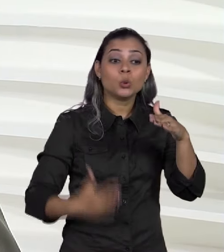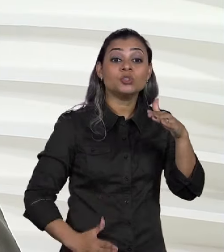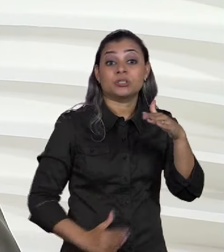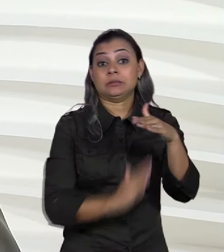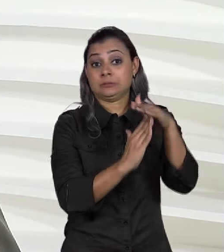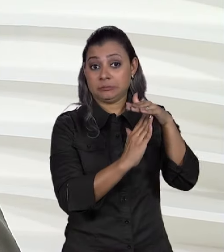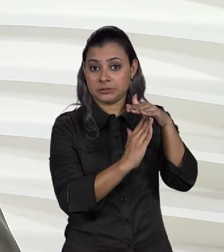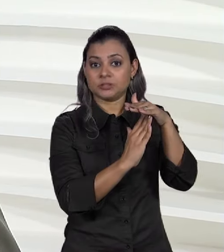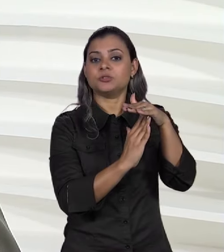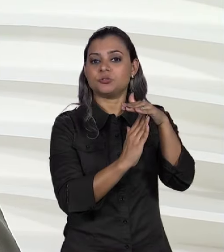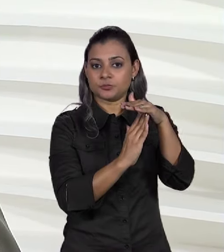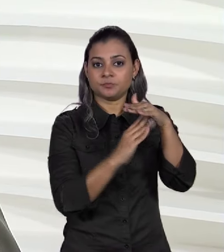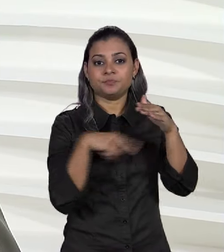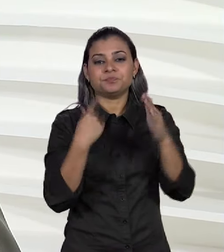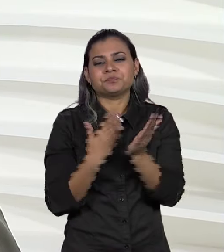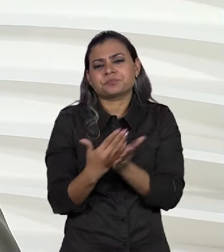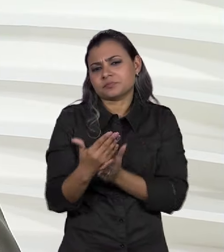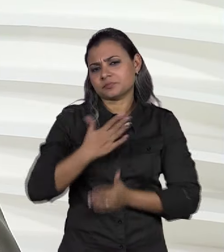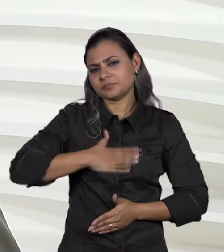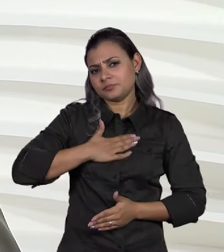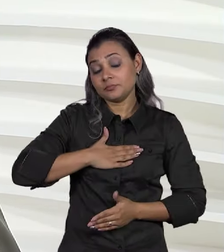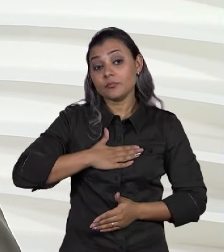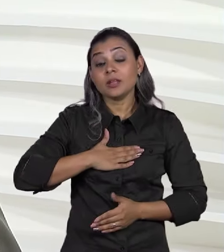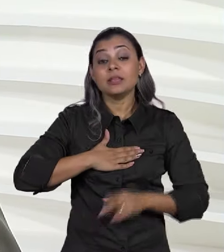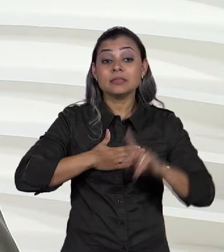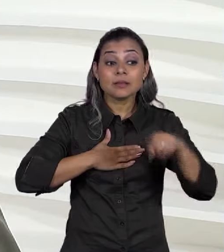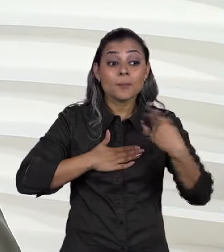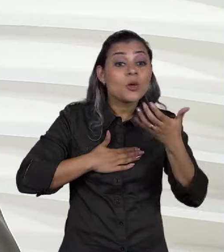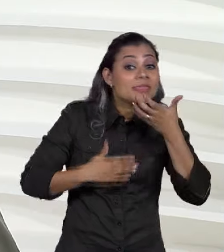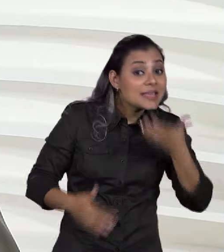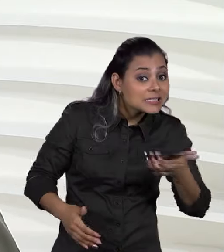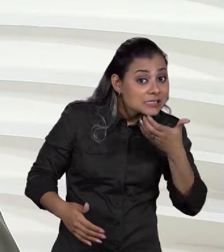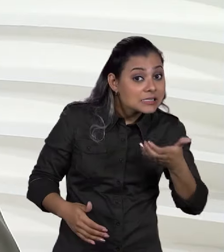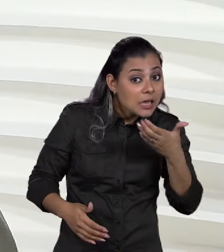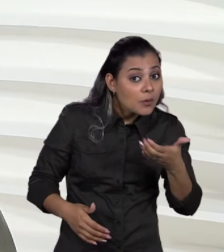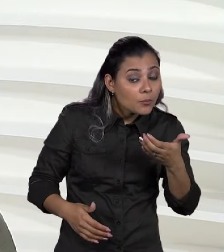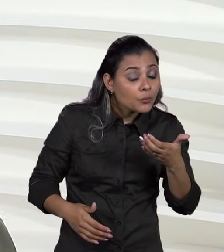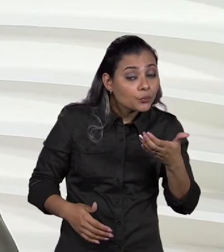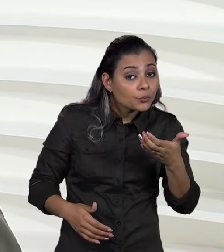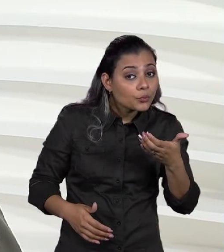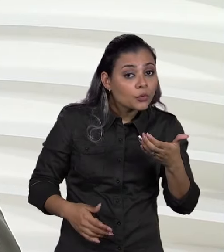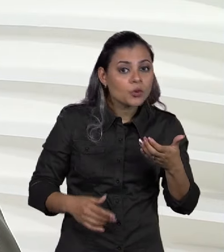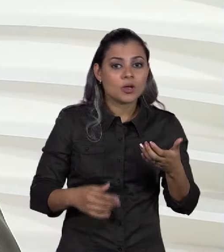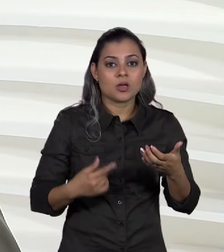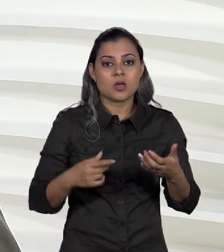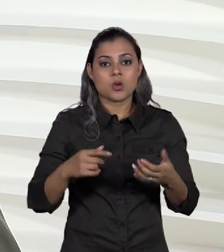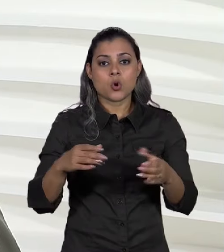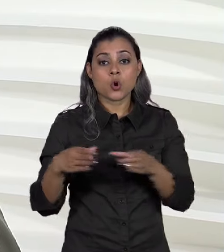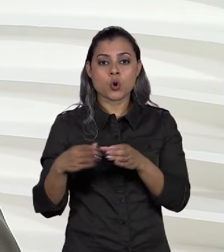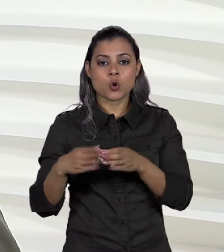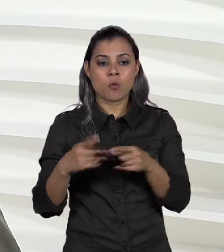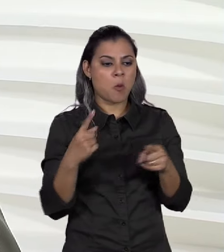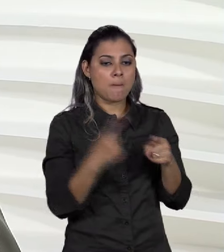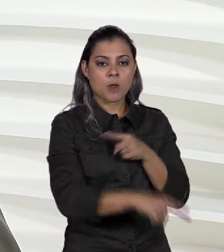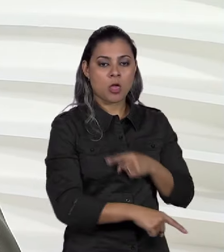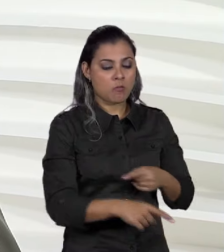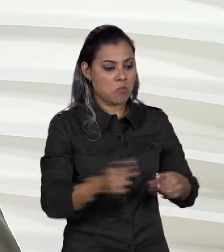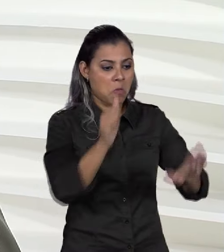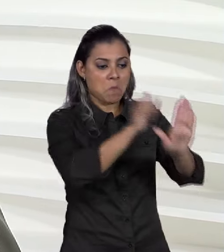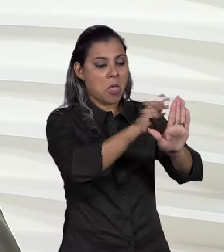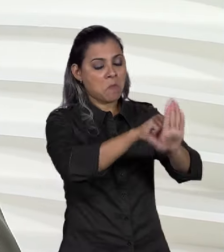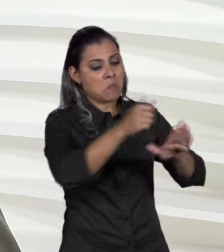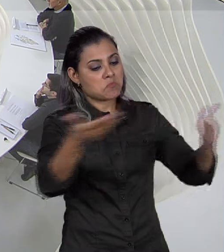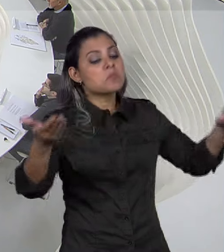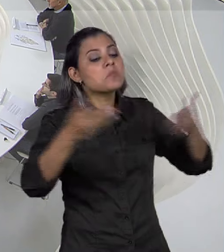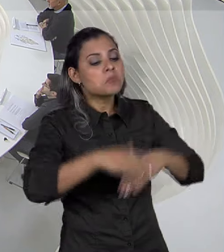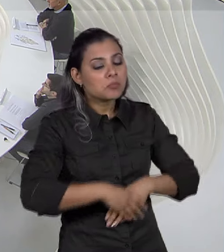Quando chegou, nós nos fundamos em agosto, quando foi em dezembro, a censura apareceu lá no Pasquim. E aí, o